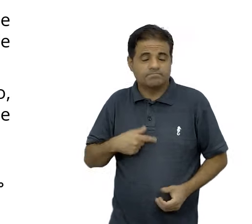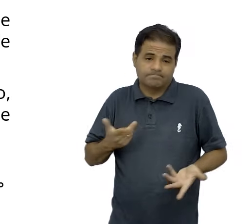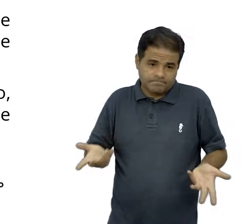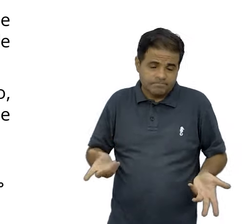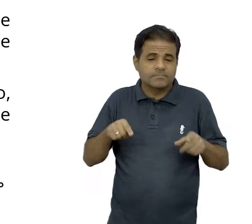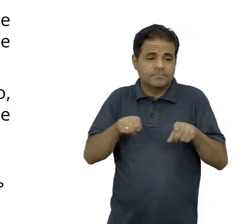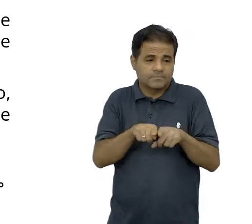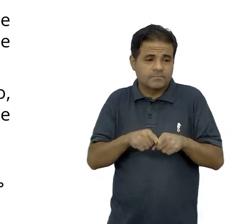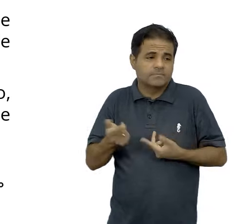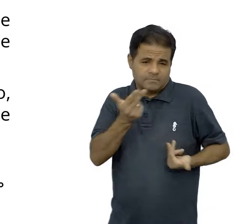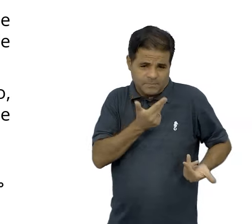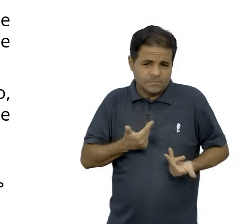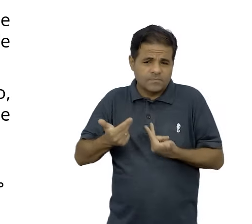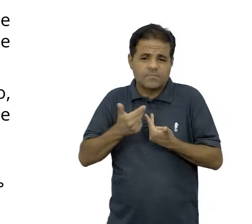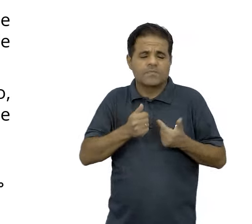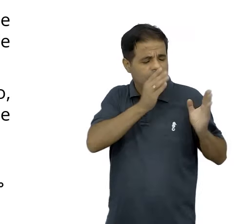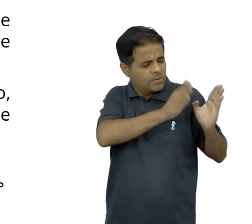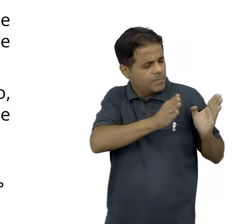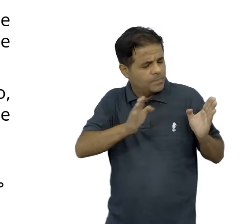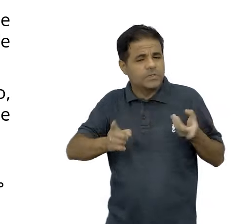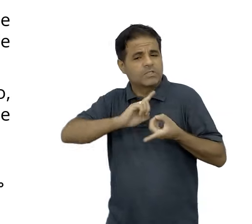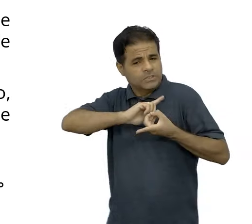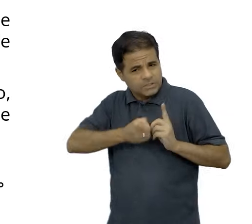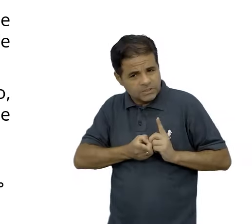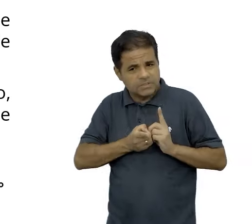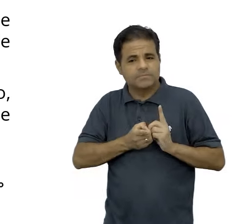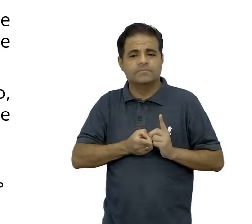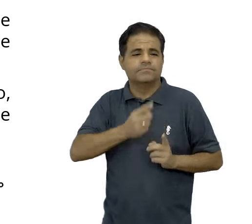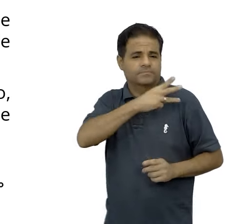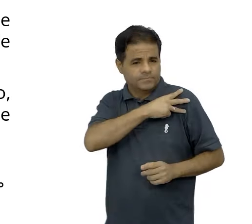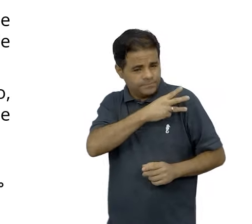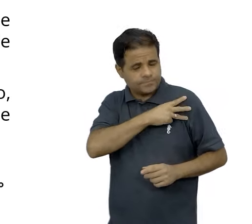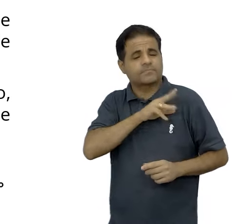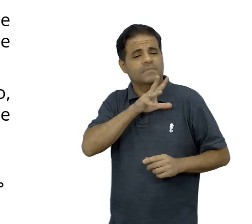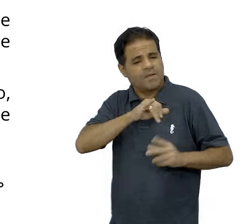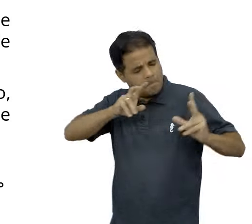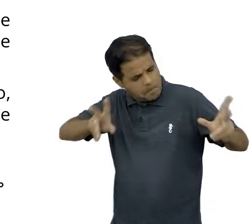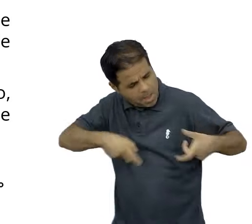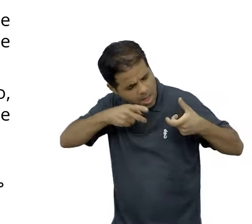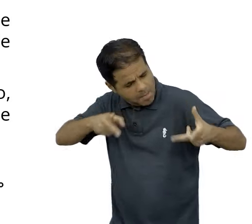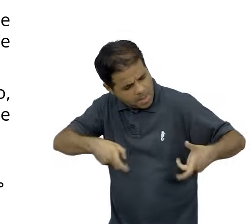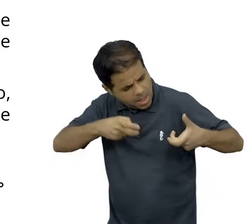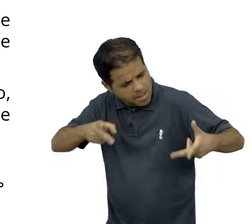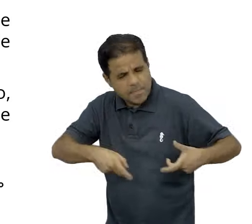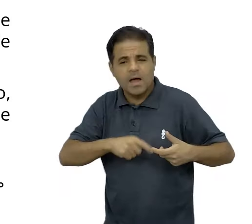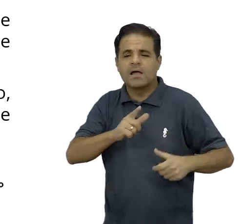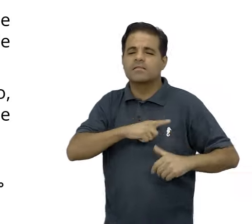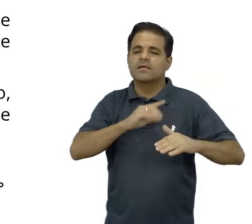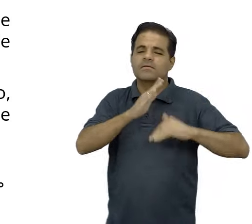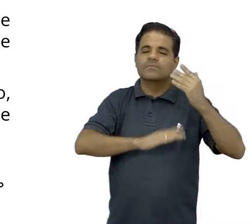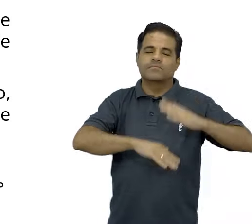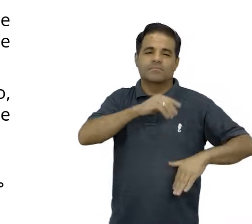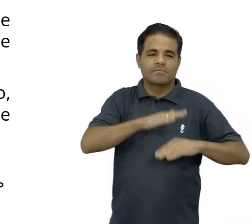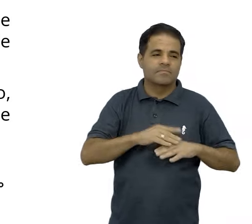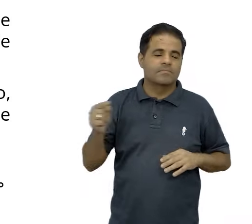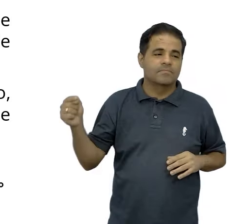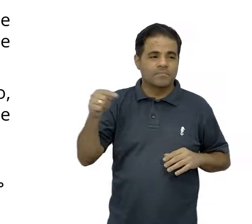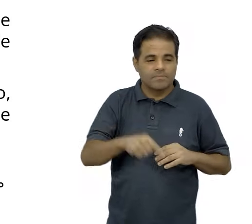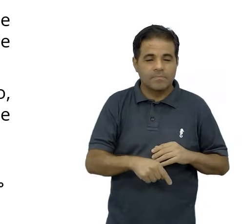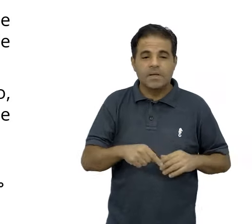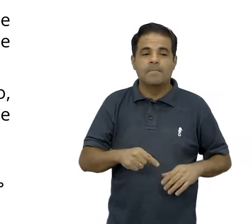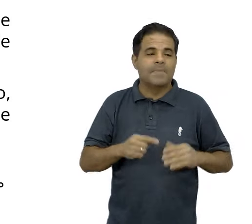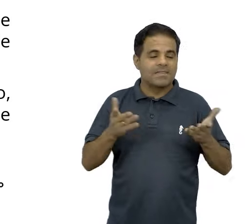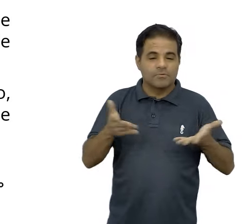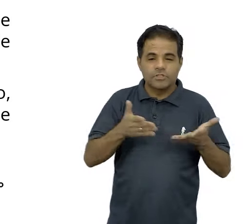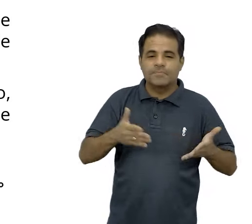Assim como na nossa sequência didática do terceiro ano, que a gente vai explorar, elas têm habilidades que se referem